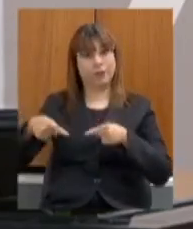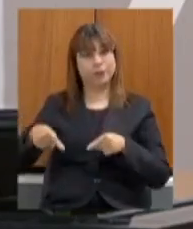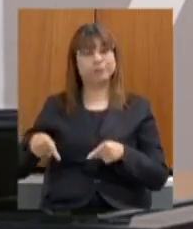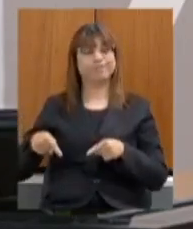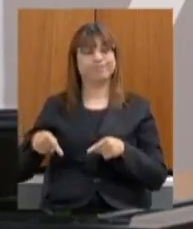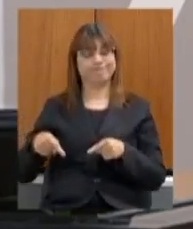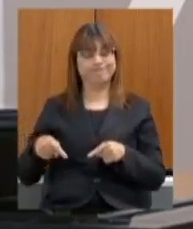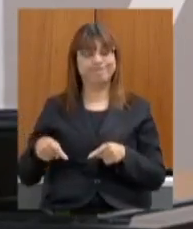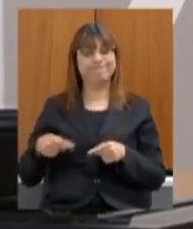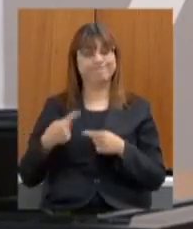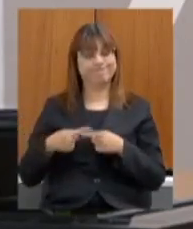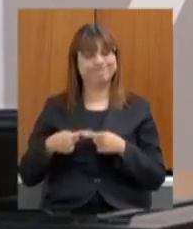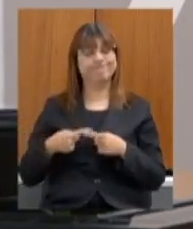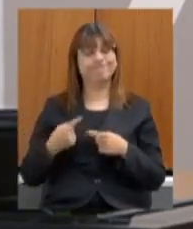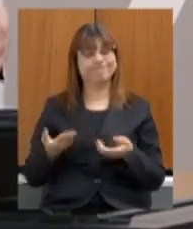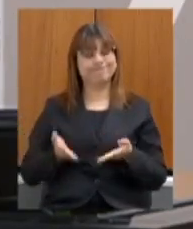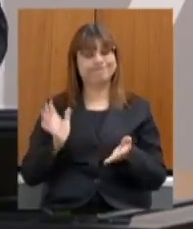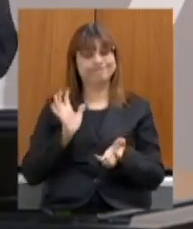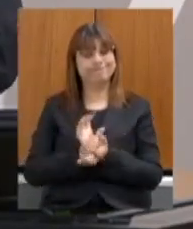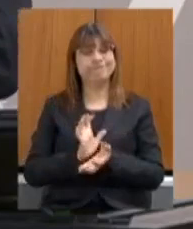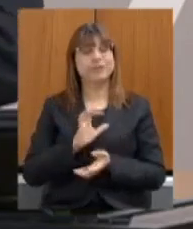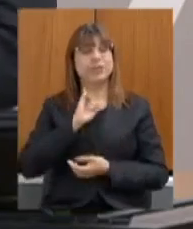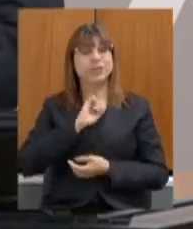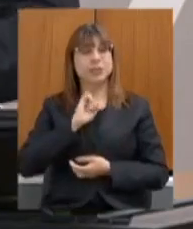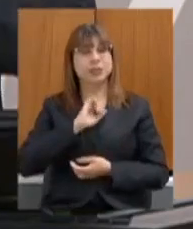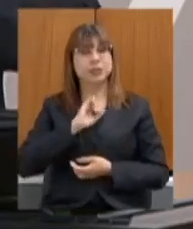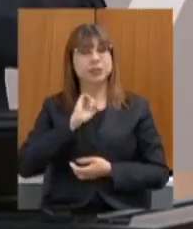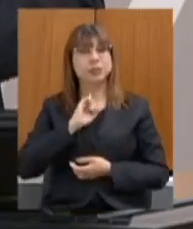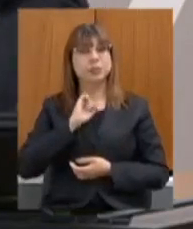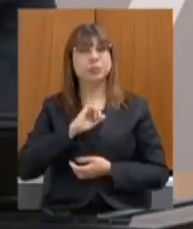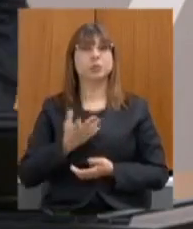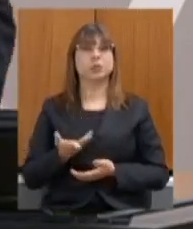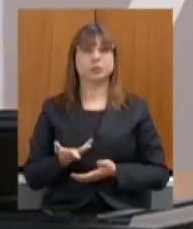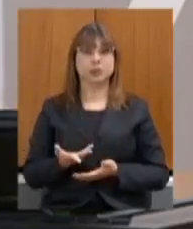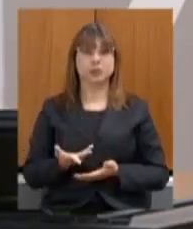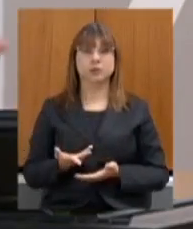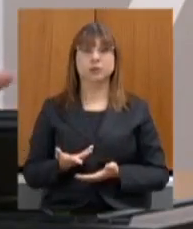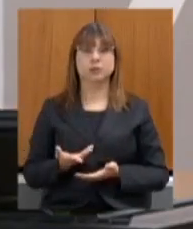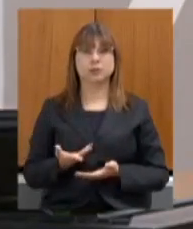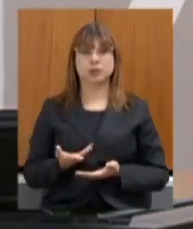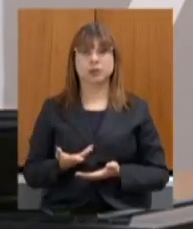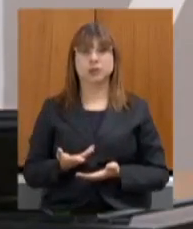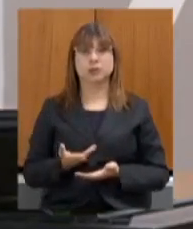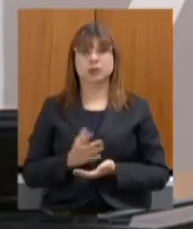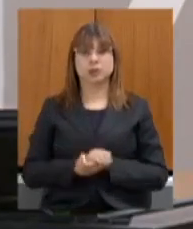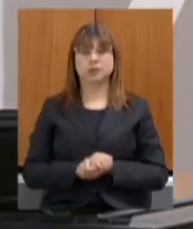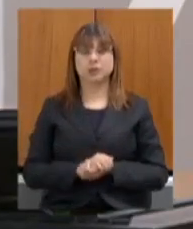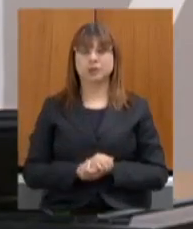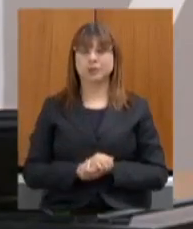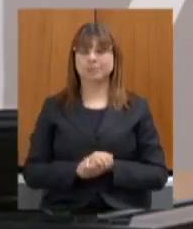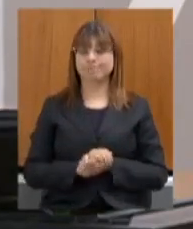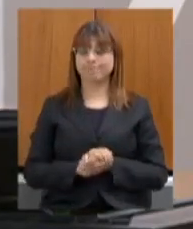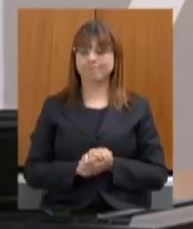porque Minas se encontra numa situação quase que de total, quase que de insolvência.